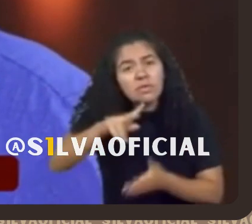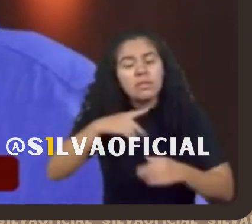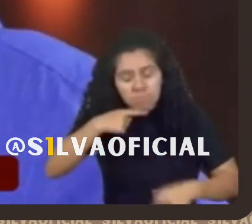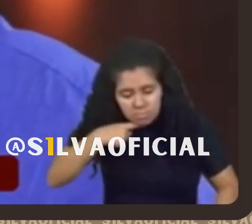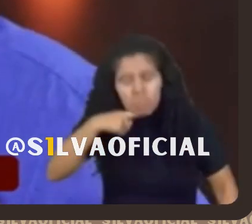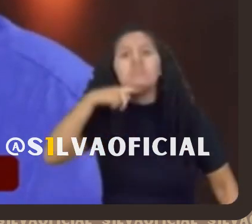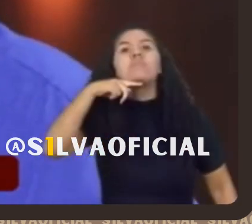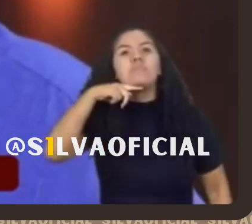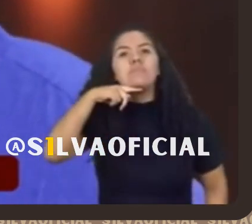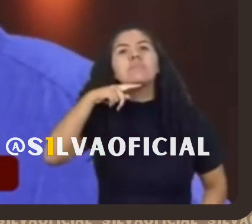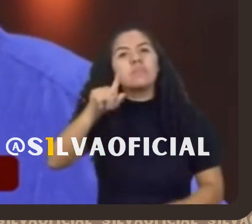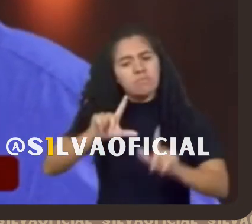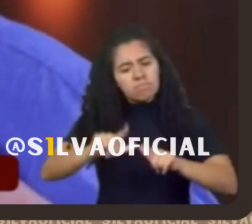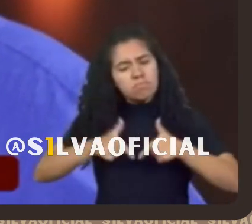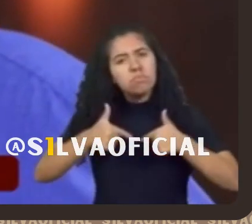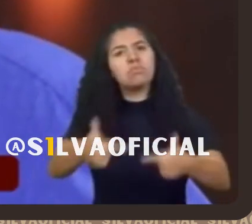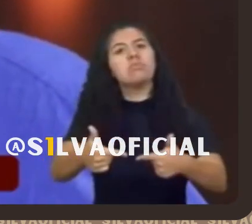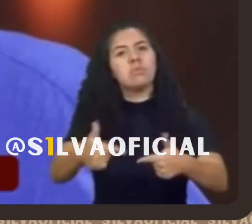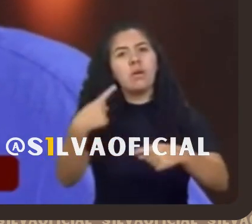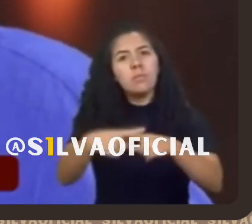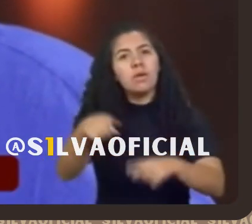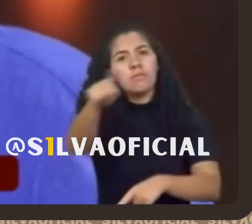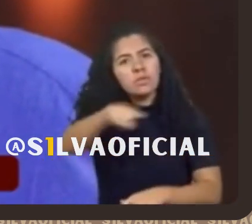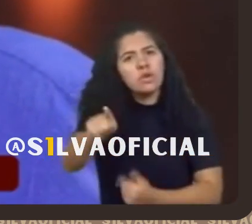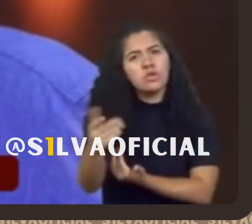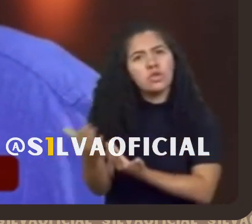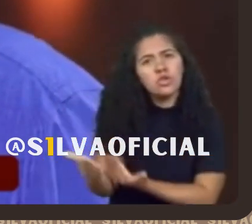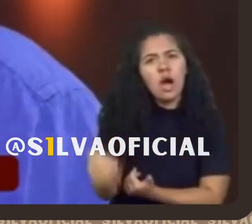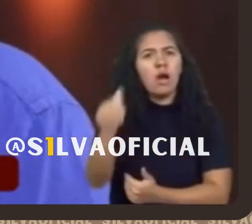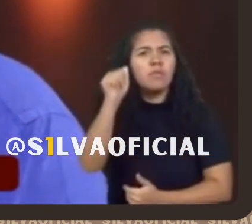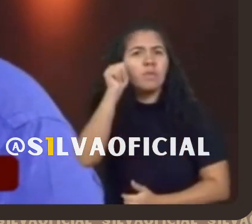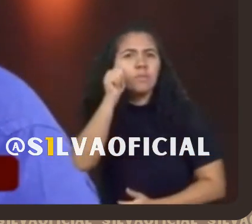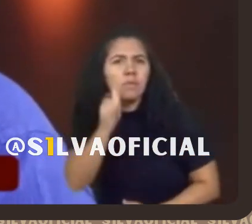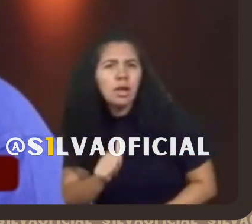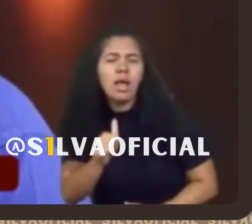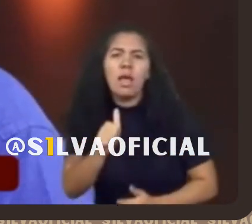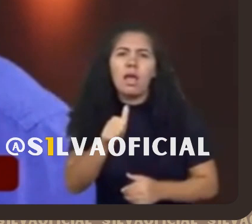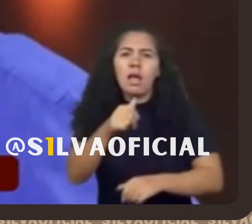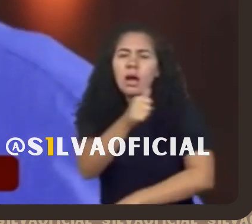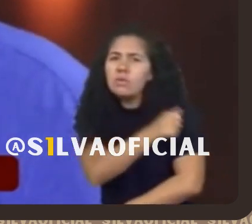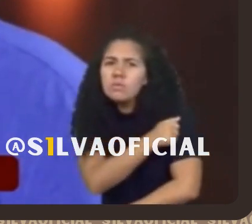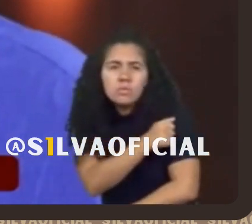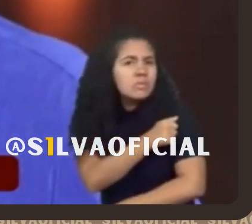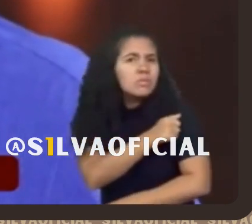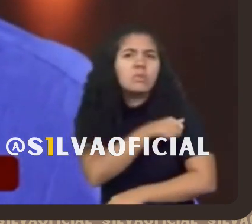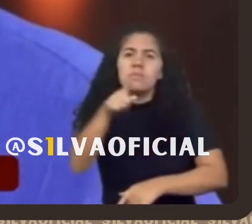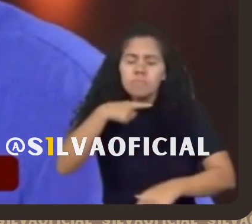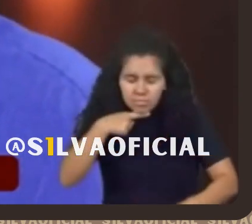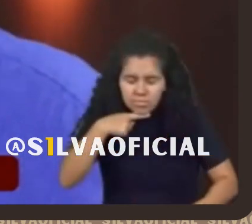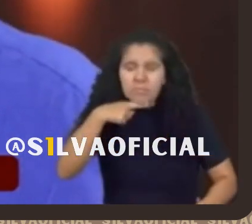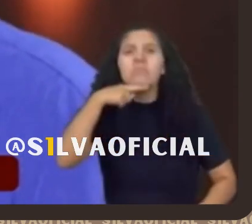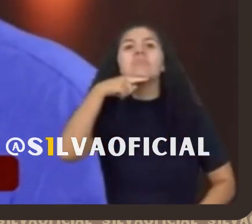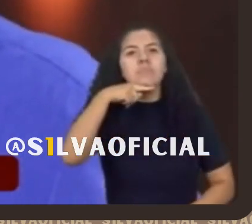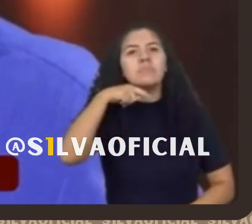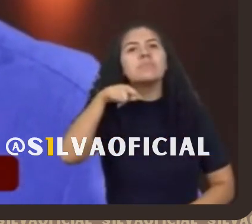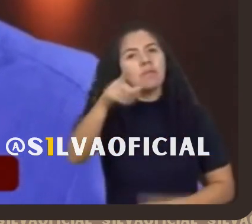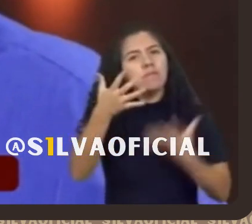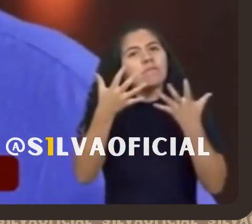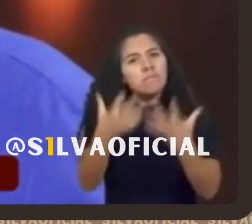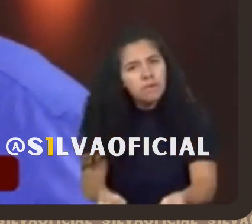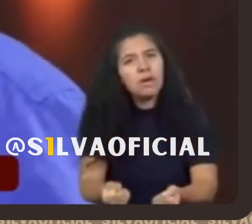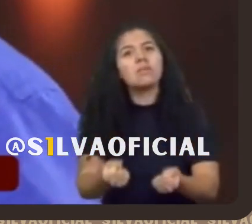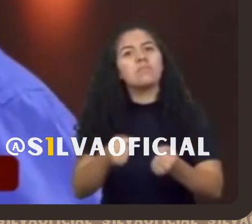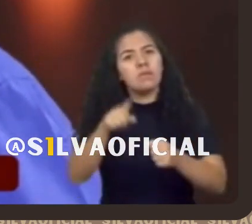briga você jovem mulher jovem sabe estudante Levante a cabeça Vamos acertar sua dívida para você voltar a